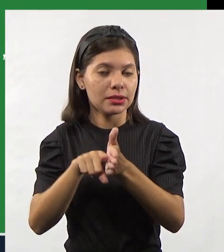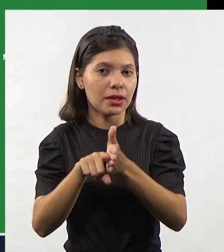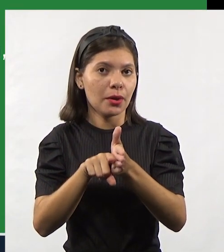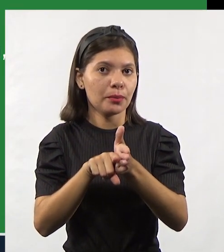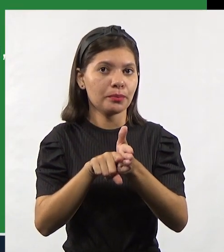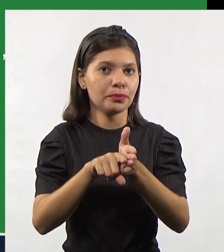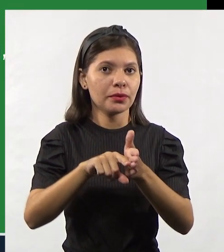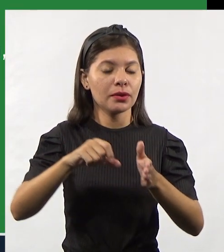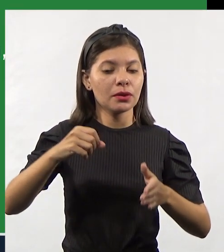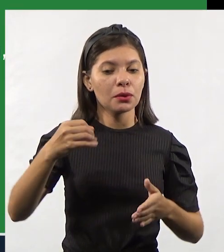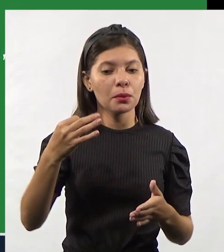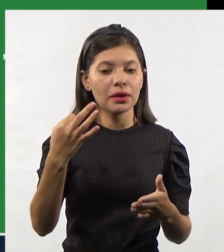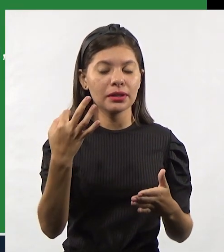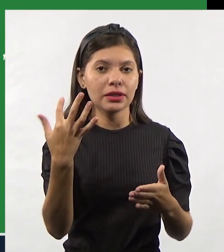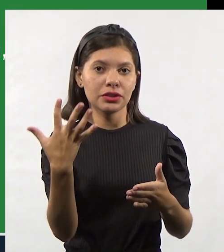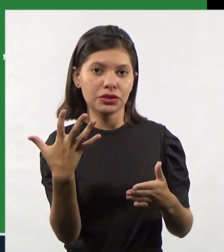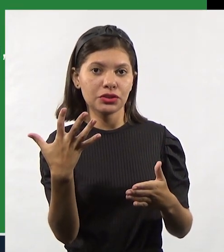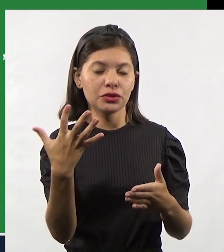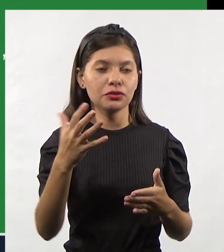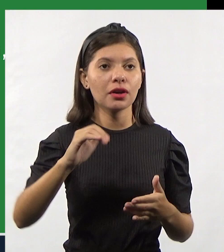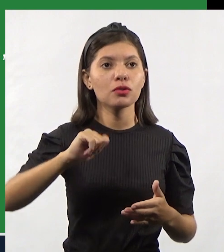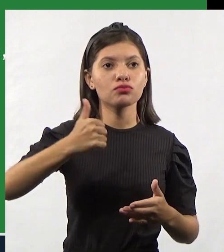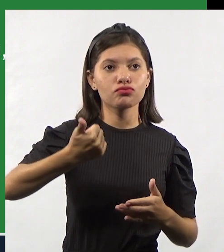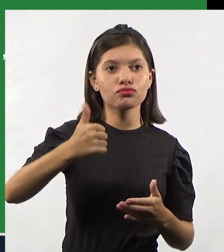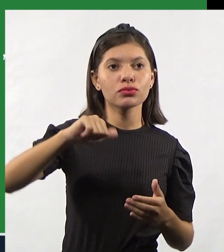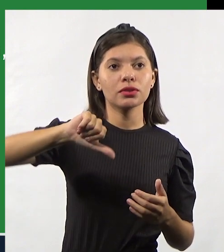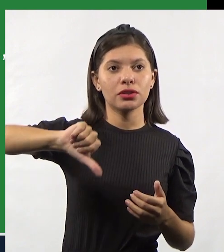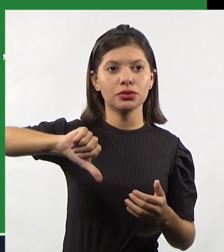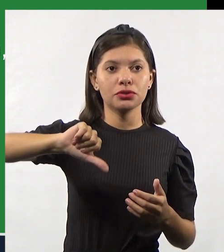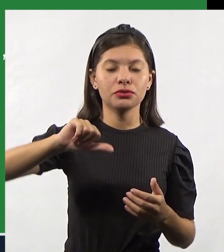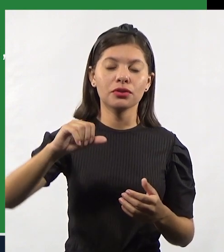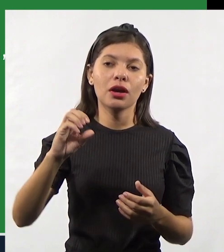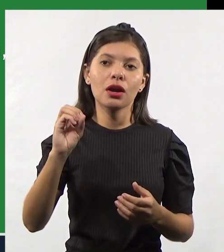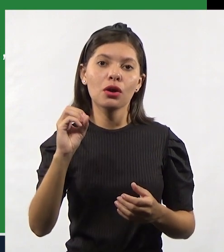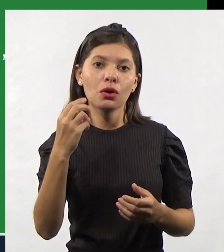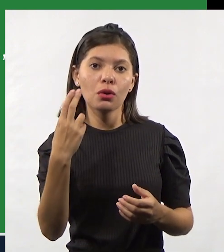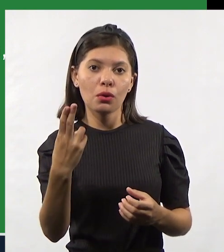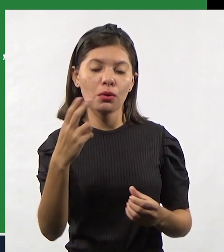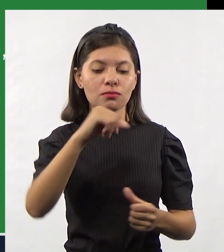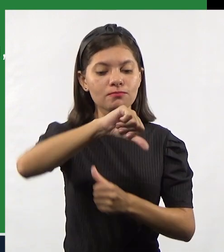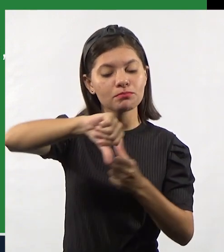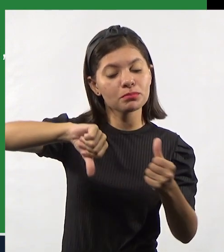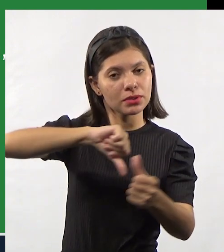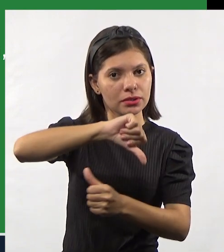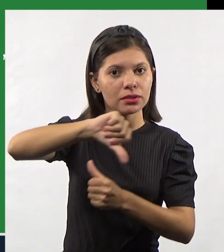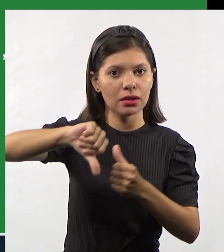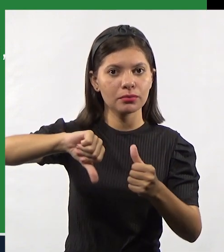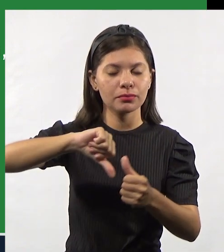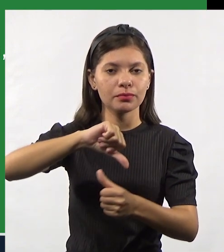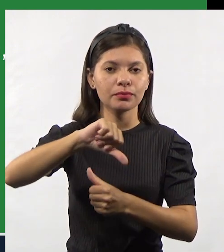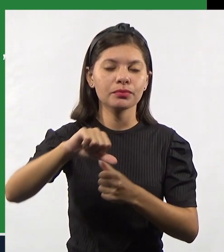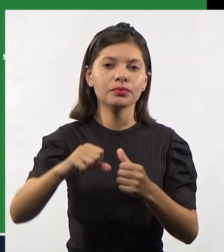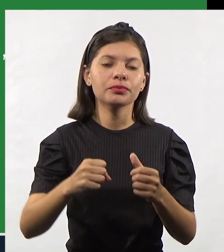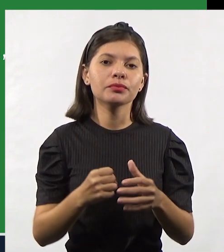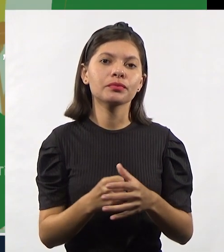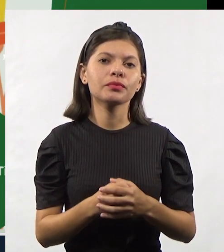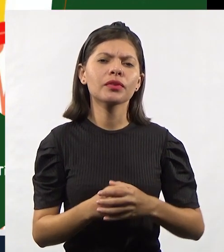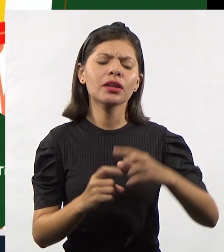ser qualitativa quantitativa ou mista com relação